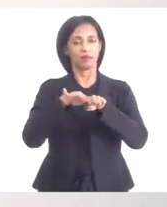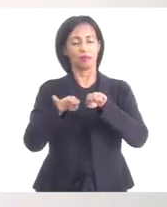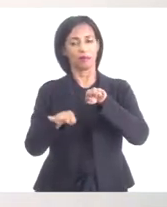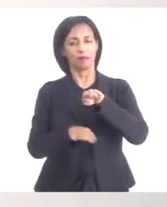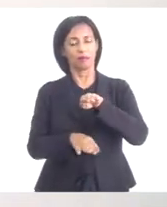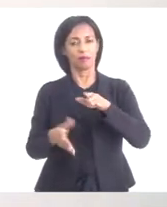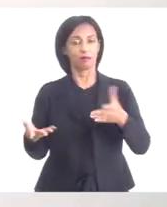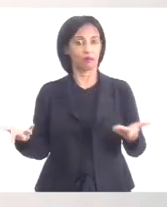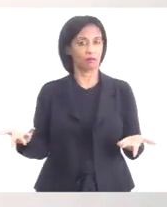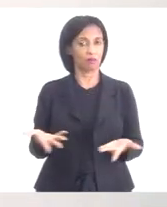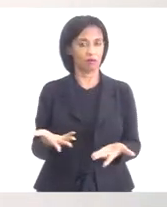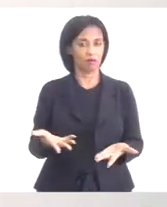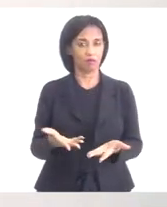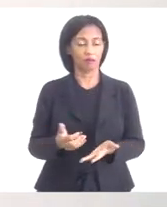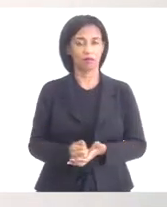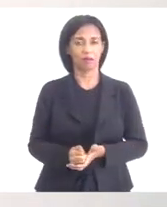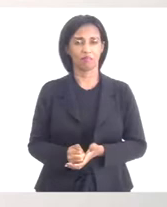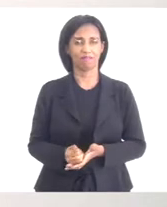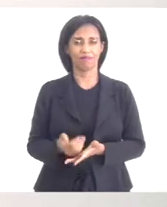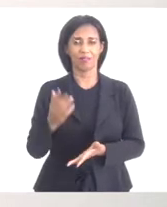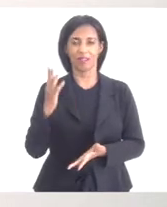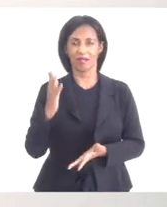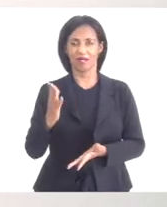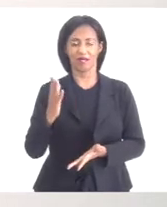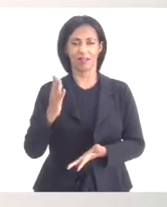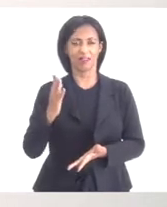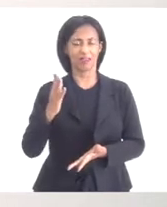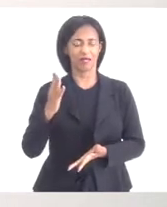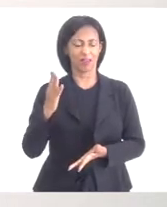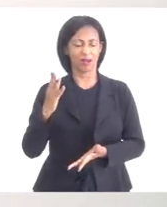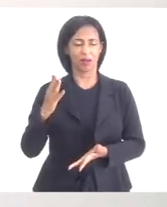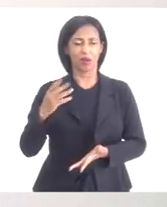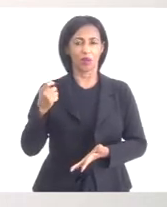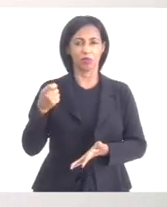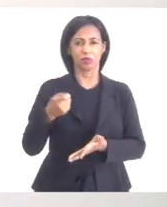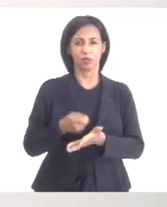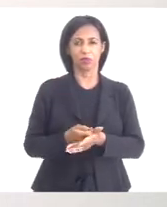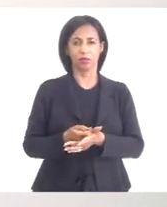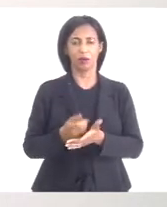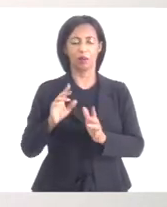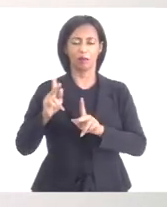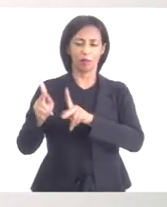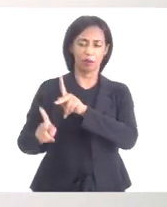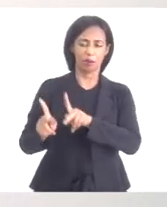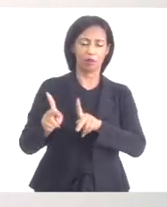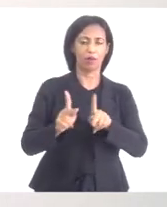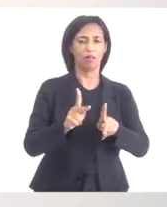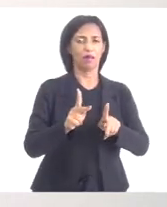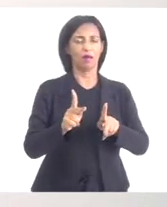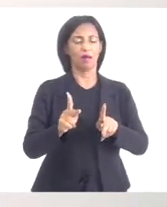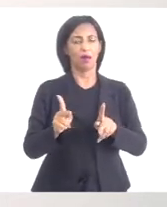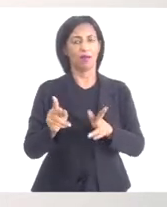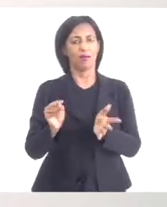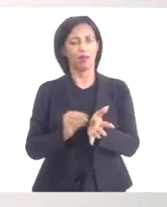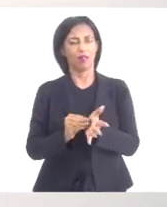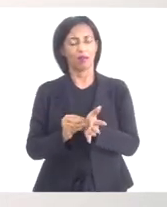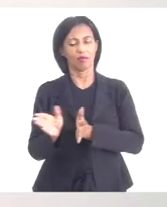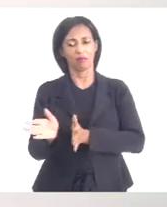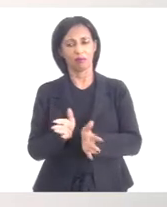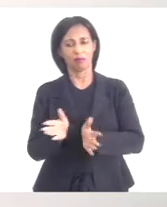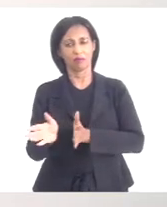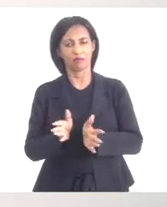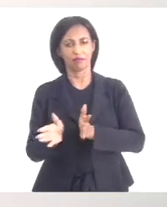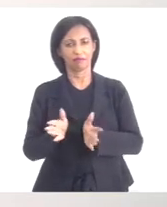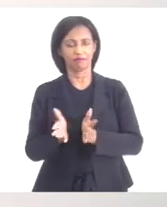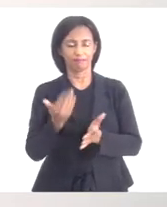desigualdades que hoje são fatais para a nossa população com relação à falta de acesso à